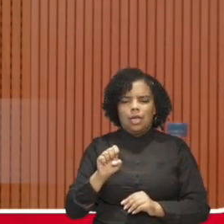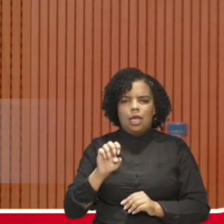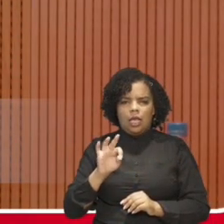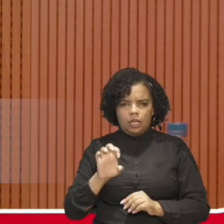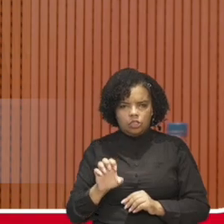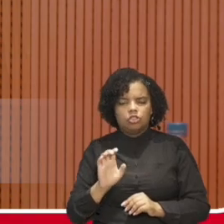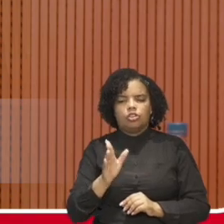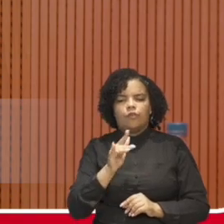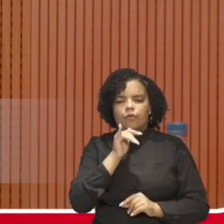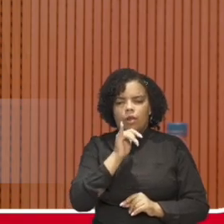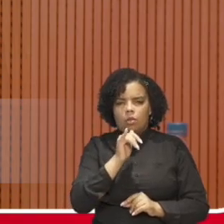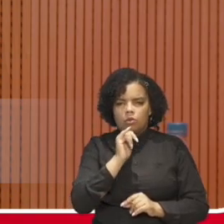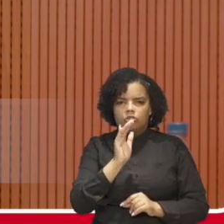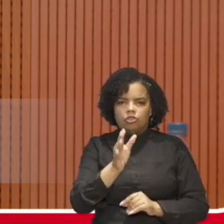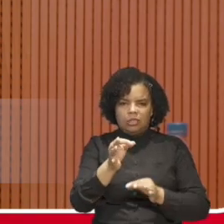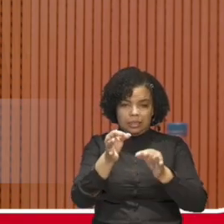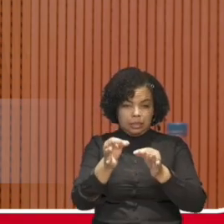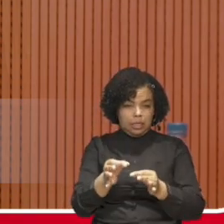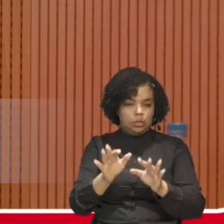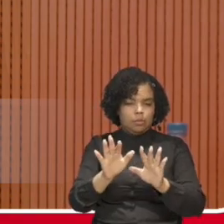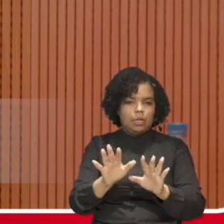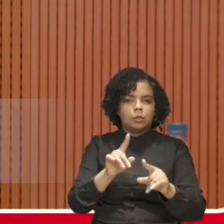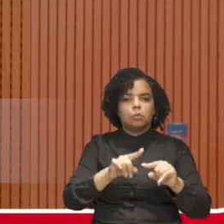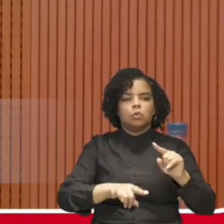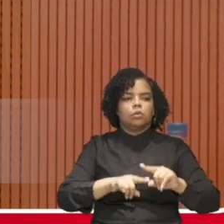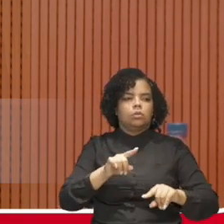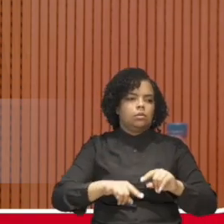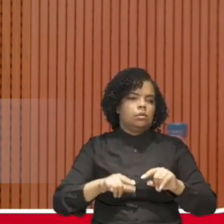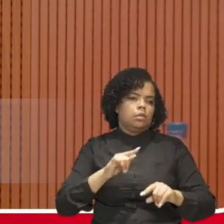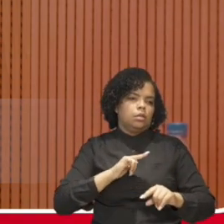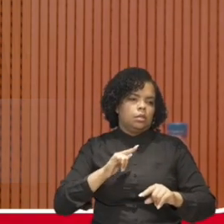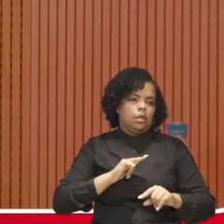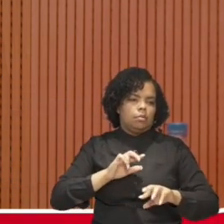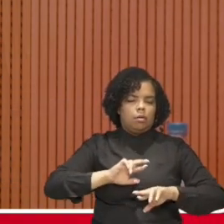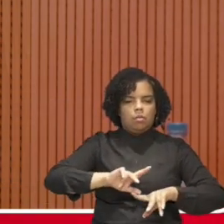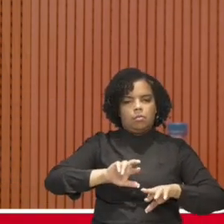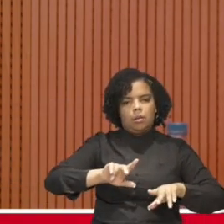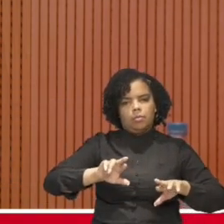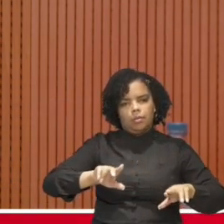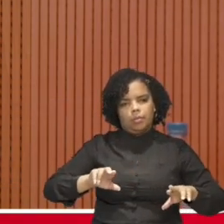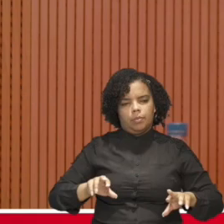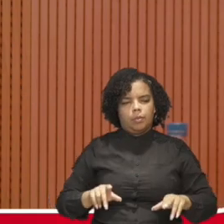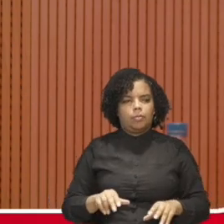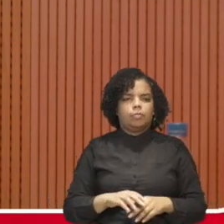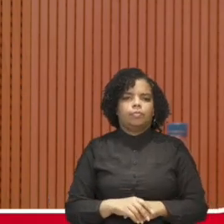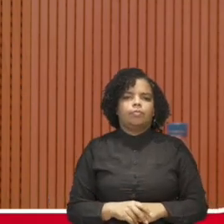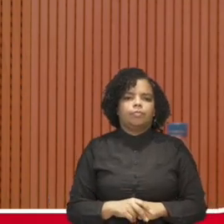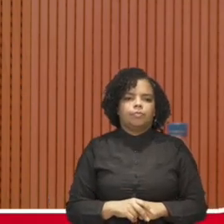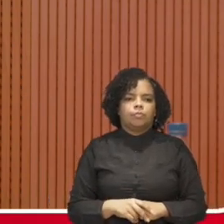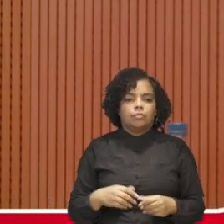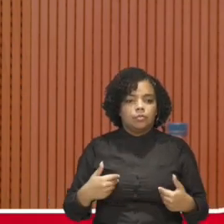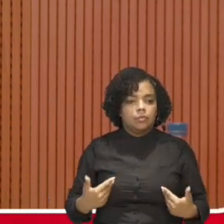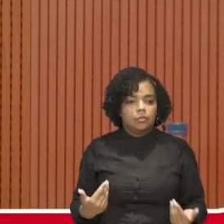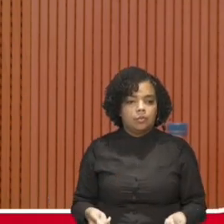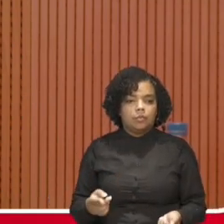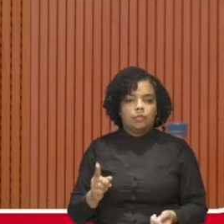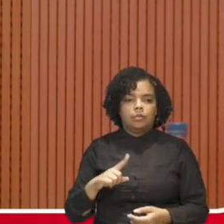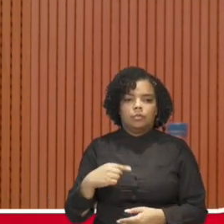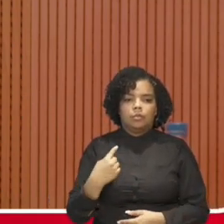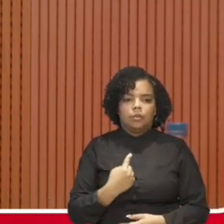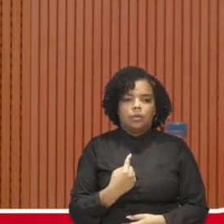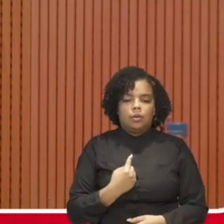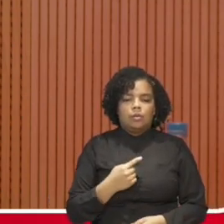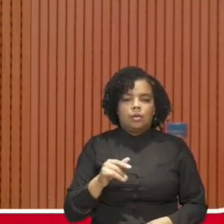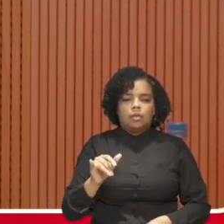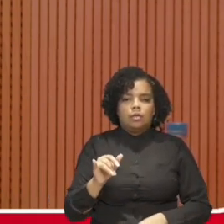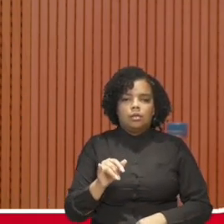Sentido. Mas produtos que têm vieses diferentes. Então, a gente tem como estratégia